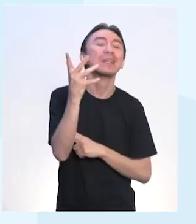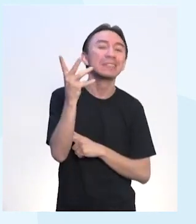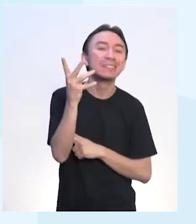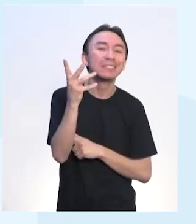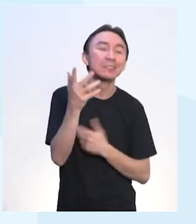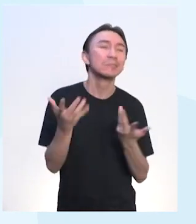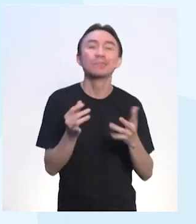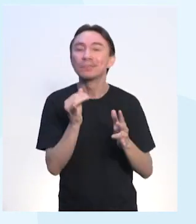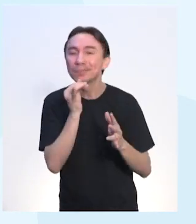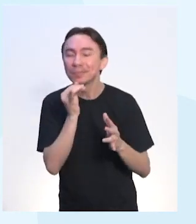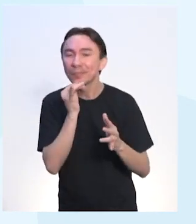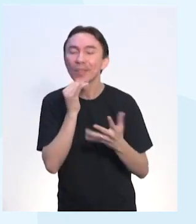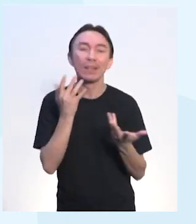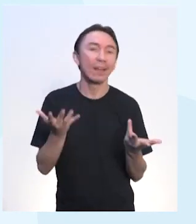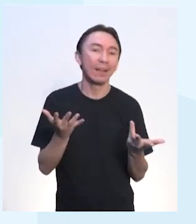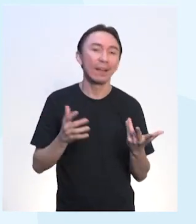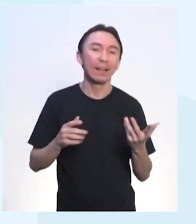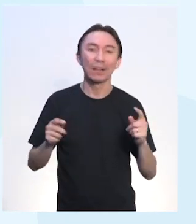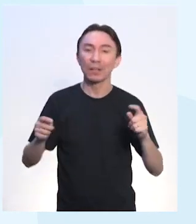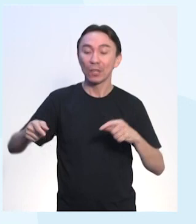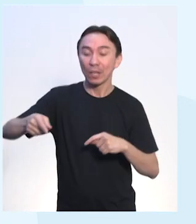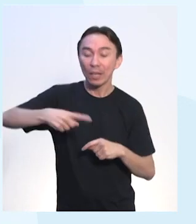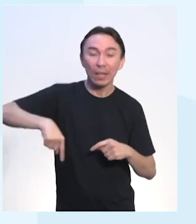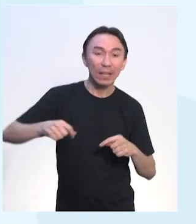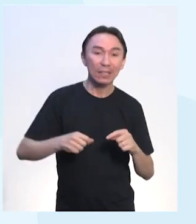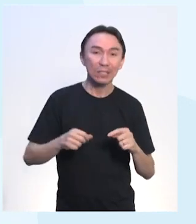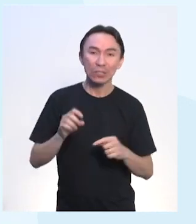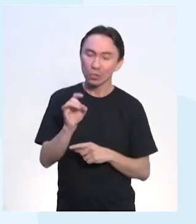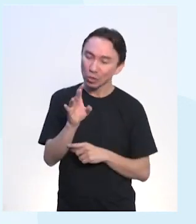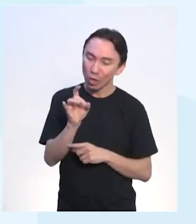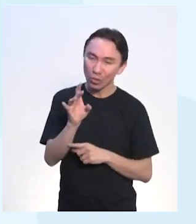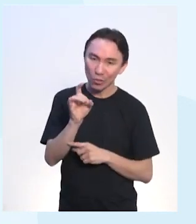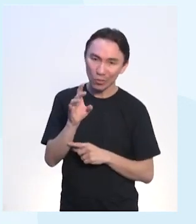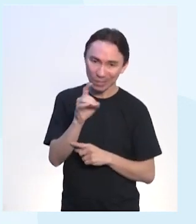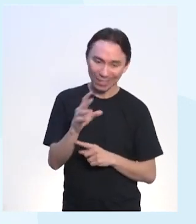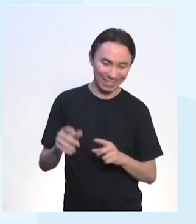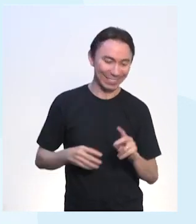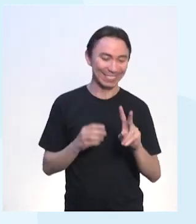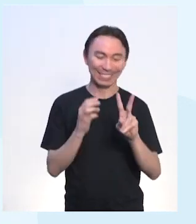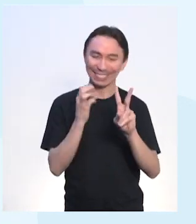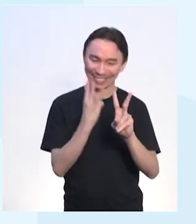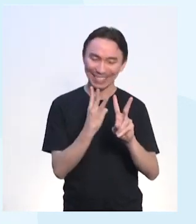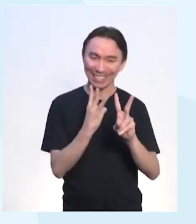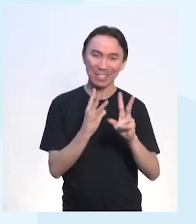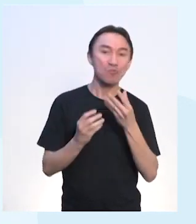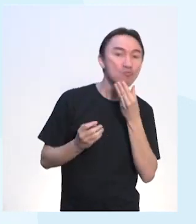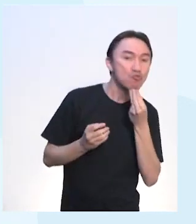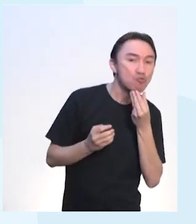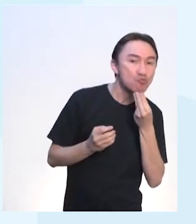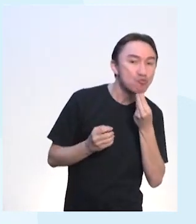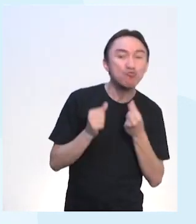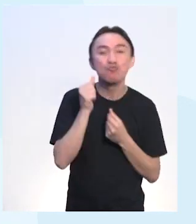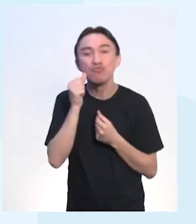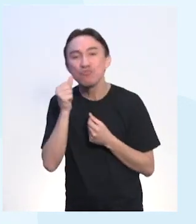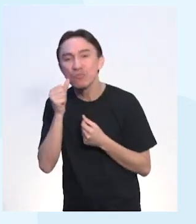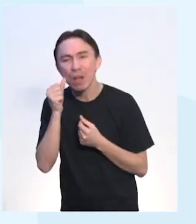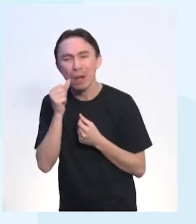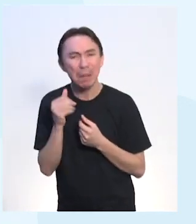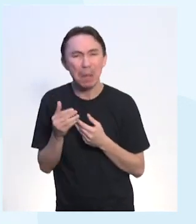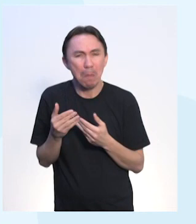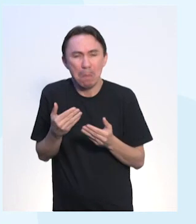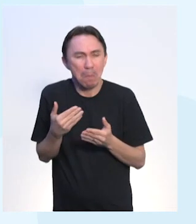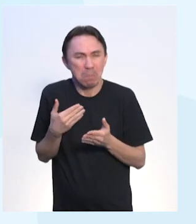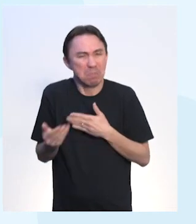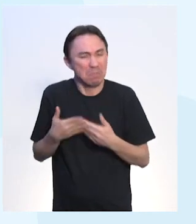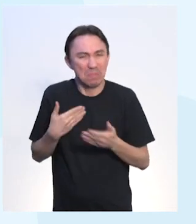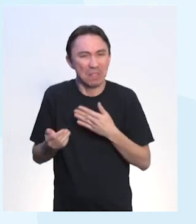no caso de ser considerado apenas o sexo das crianças? Então, aqui não importa se